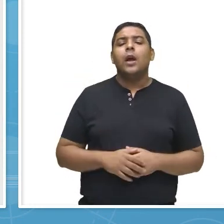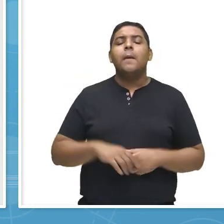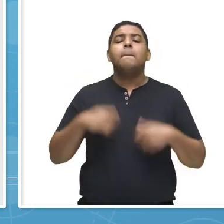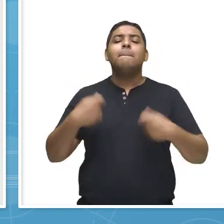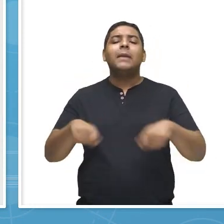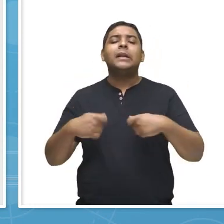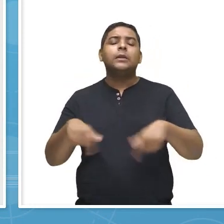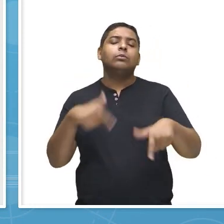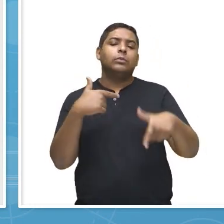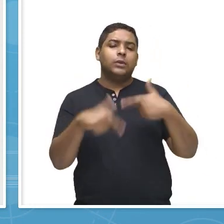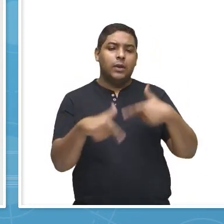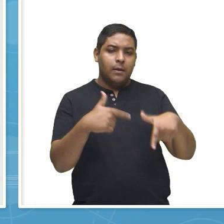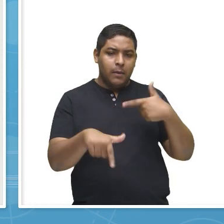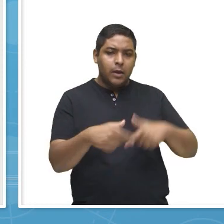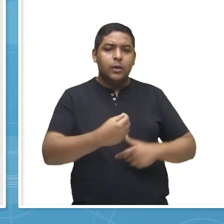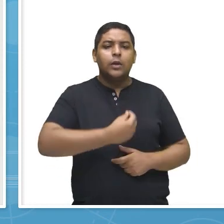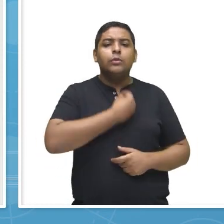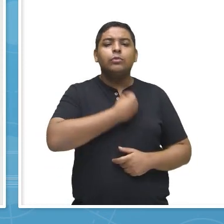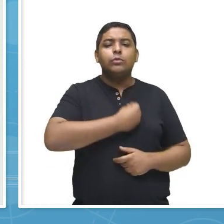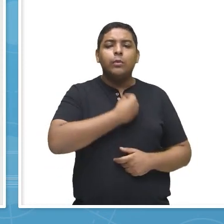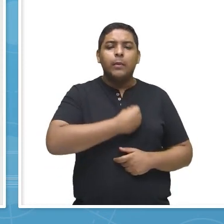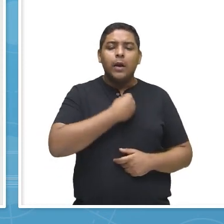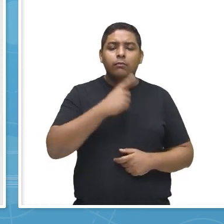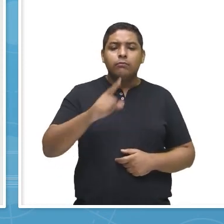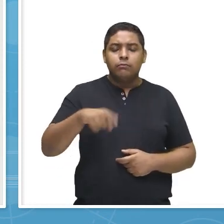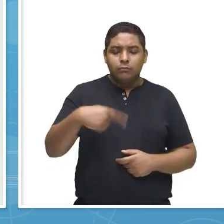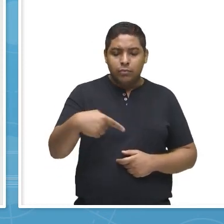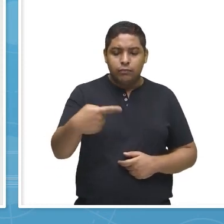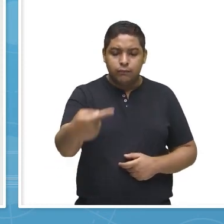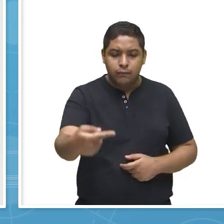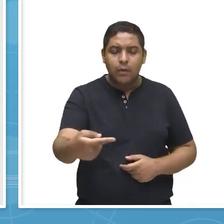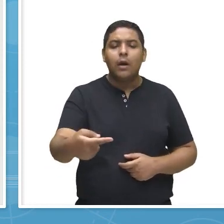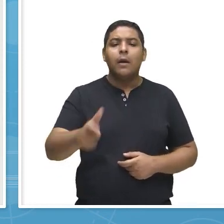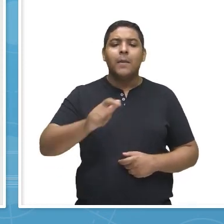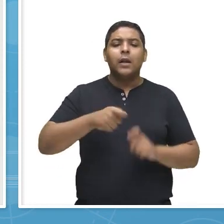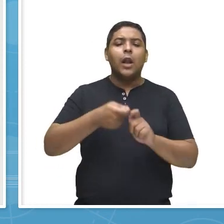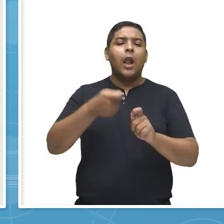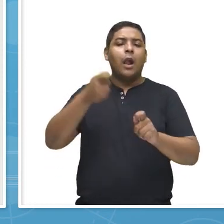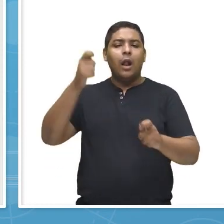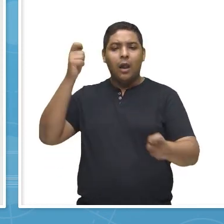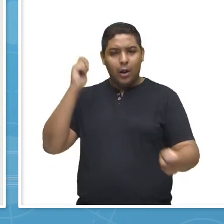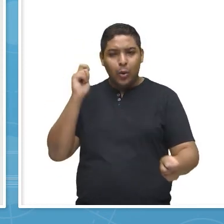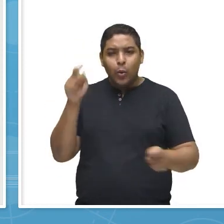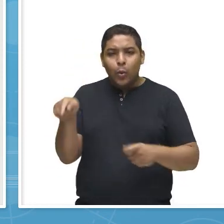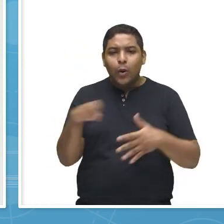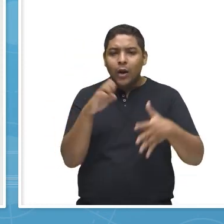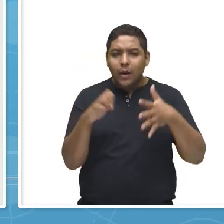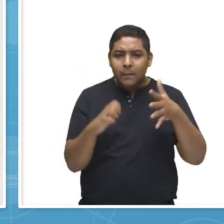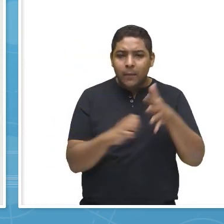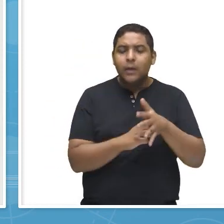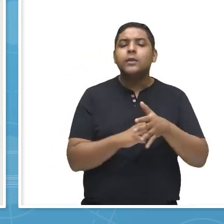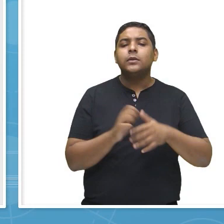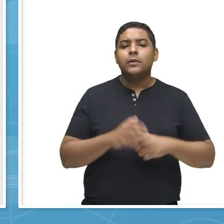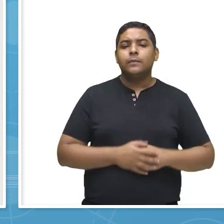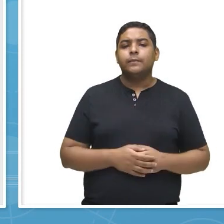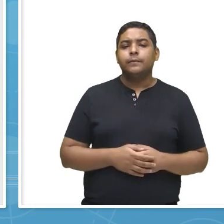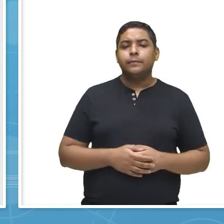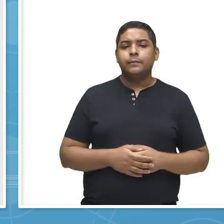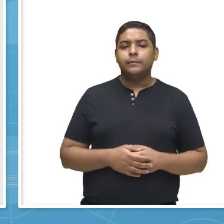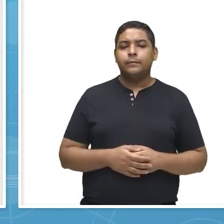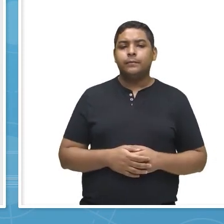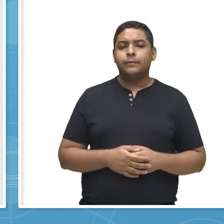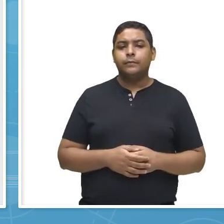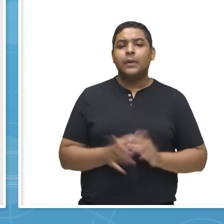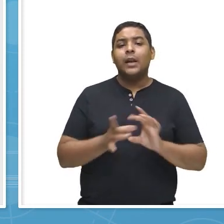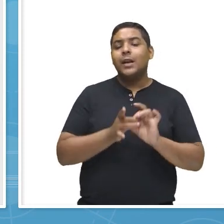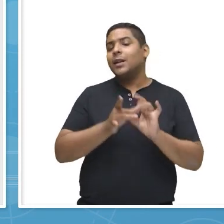dos trabalhadores para vender a sua força de trabalho para gerar o lucro, consequentemente, a gente vai ter o